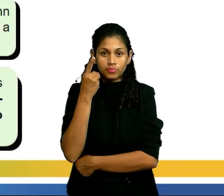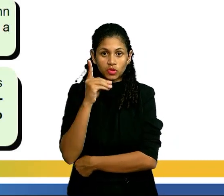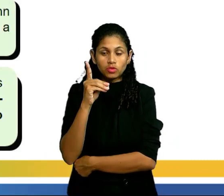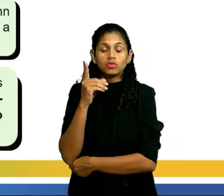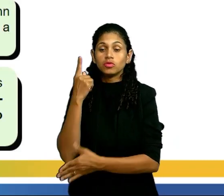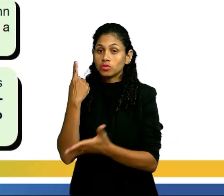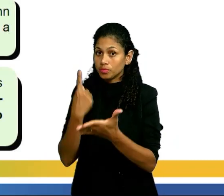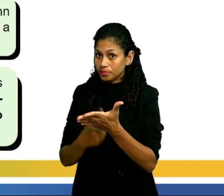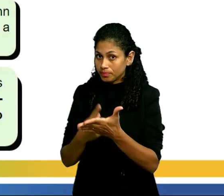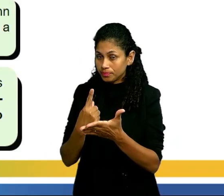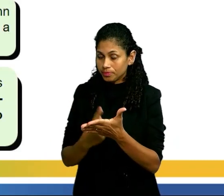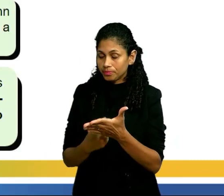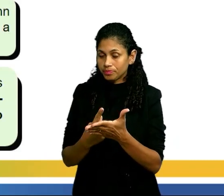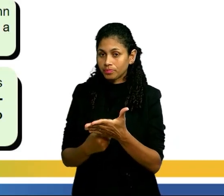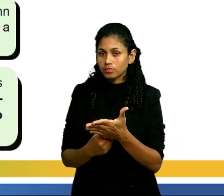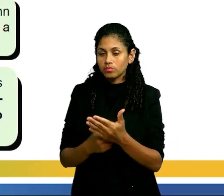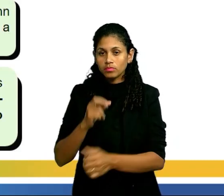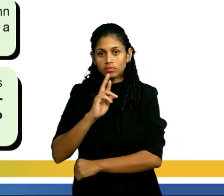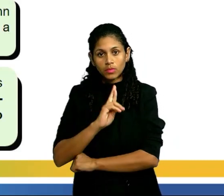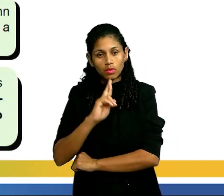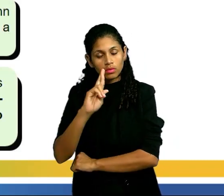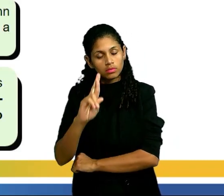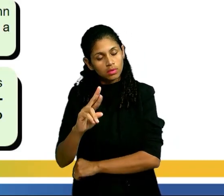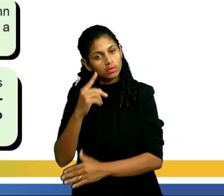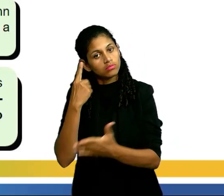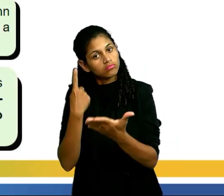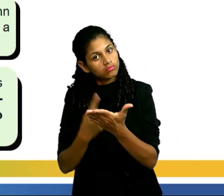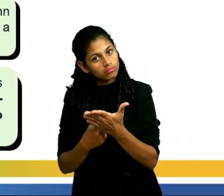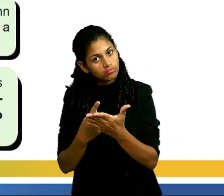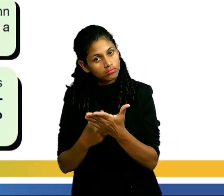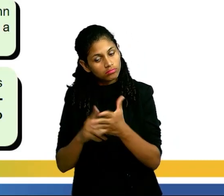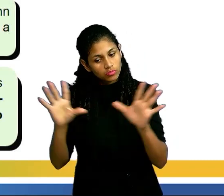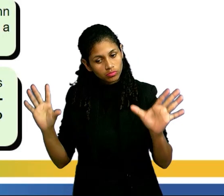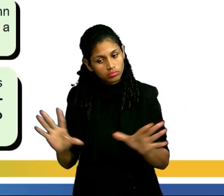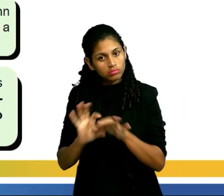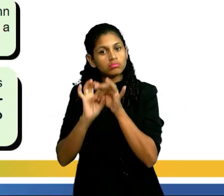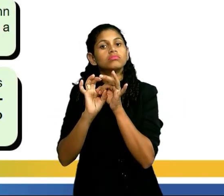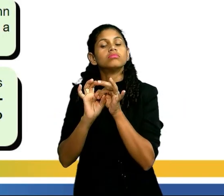O resultado dessa negociação vai ser um acordo, né, selado entre as duas